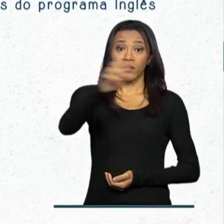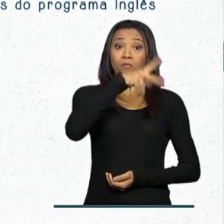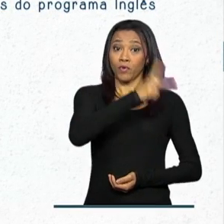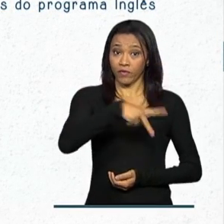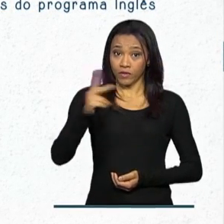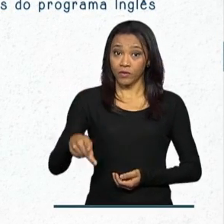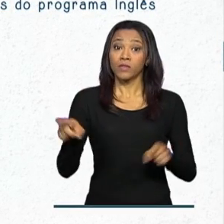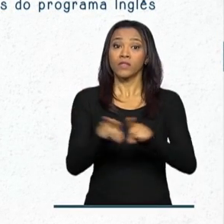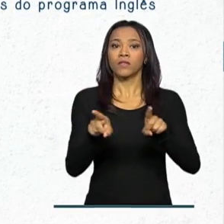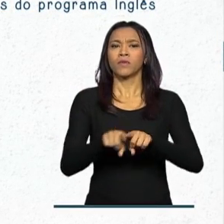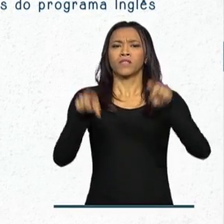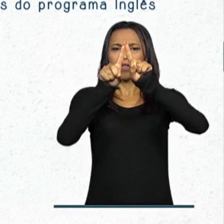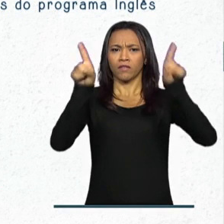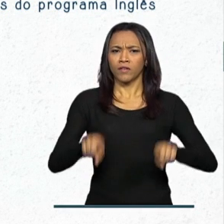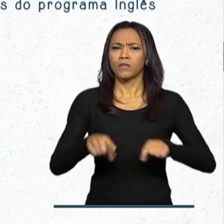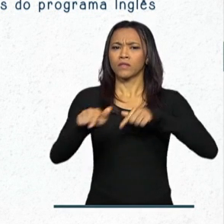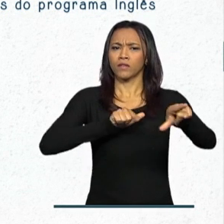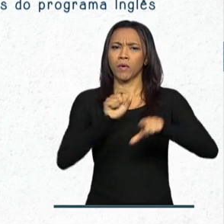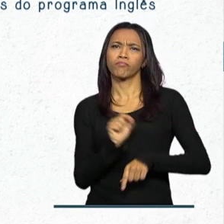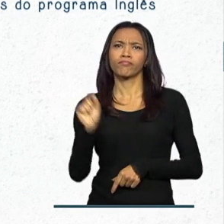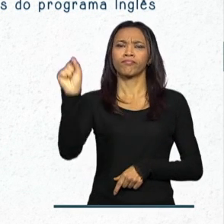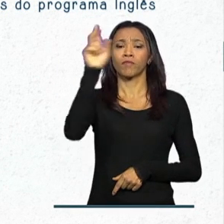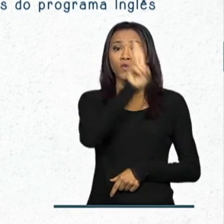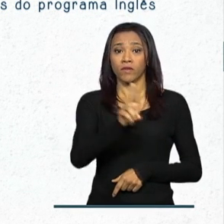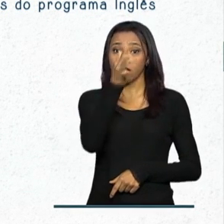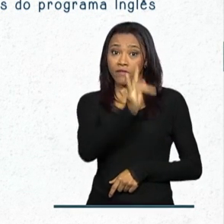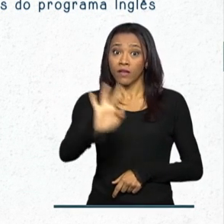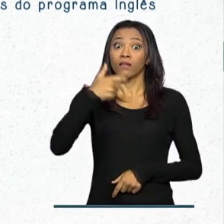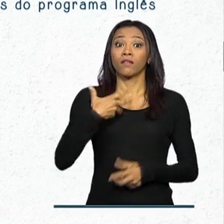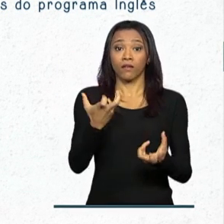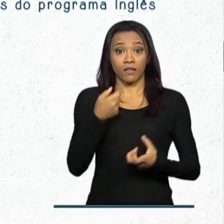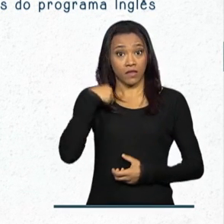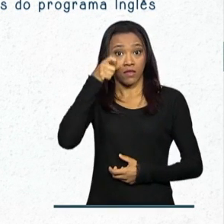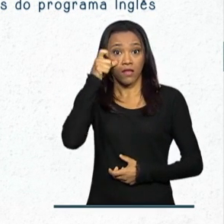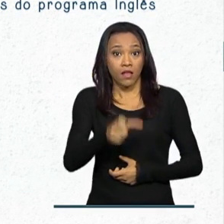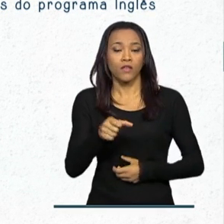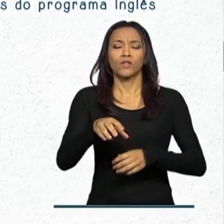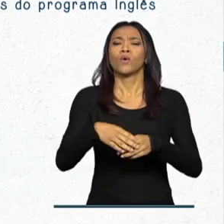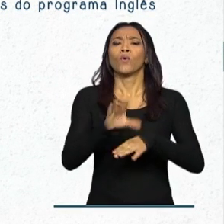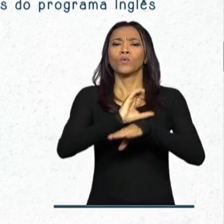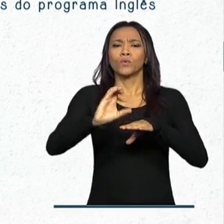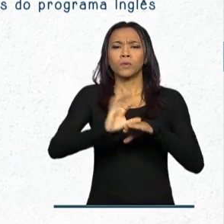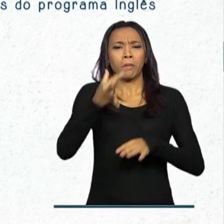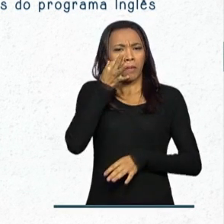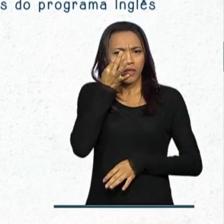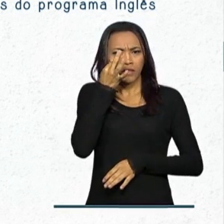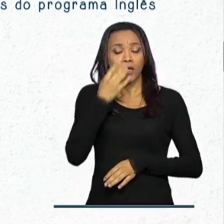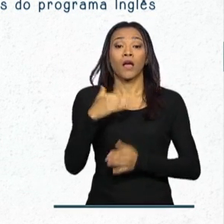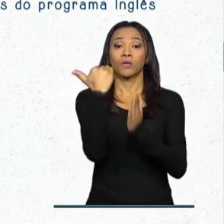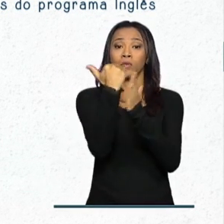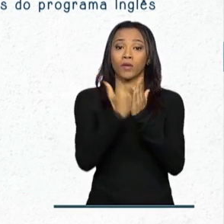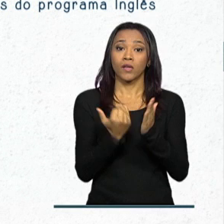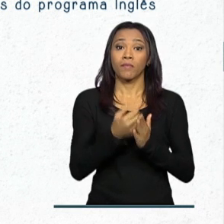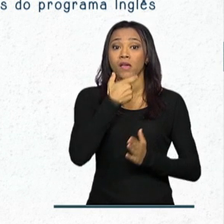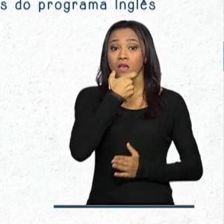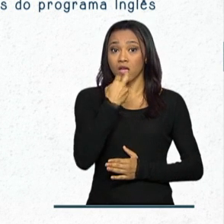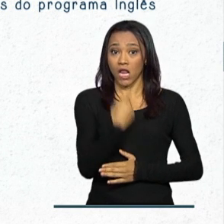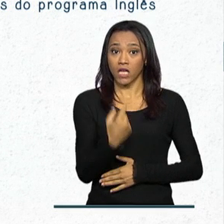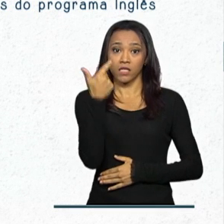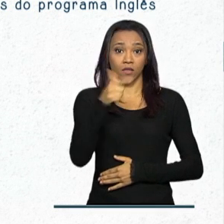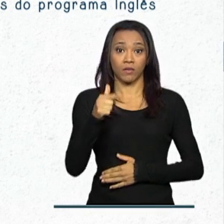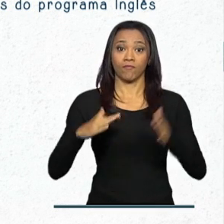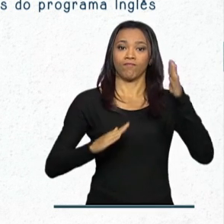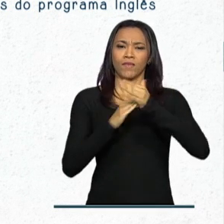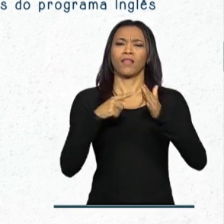Docentes e servidores das universidades federais que tenham interesse nos cursos presenciais do programa Inglês Sem Fronteiras têm até